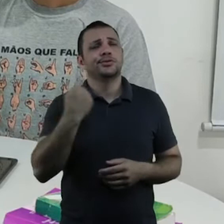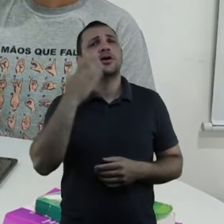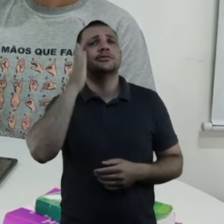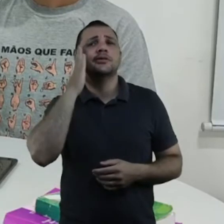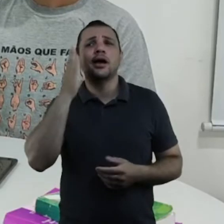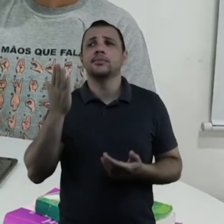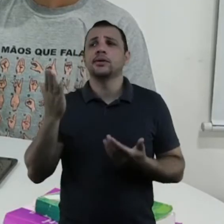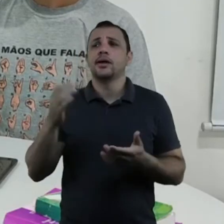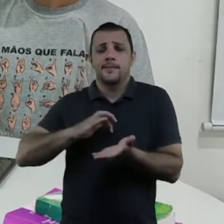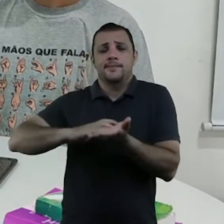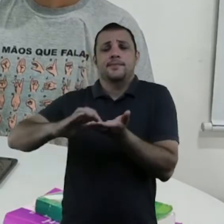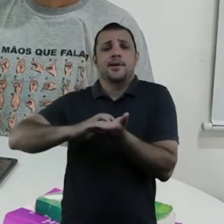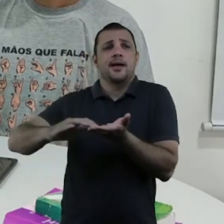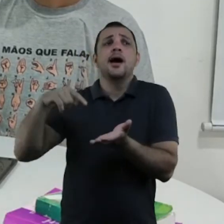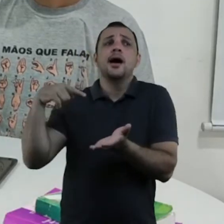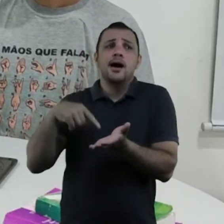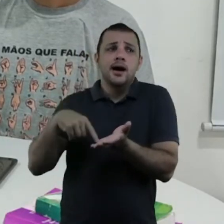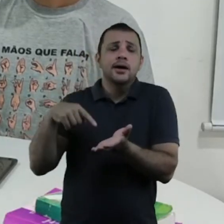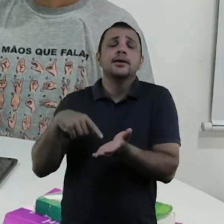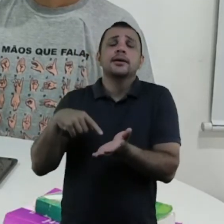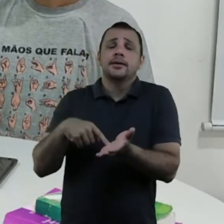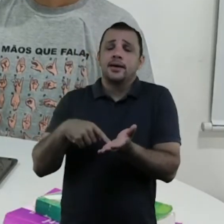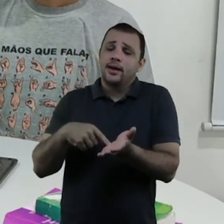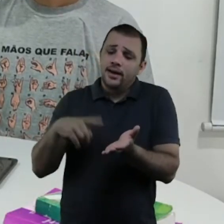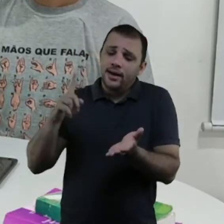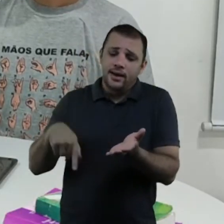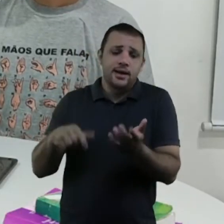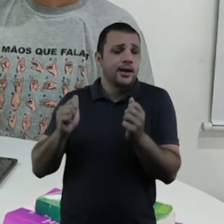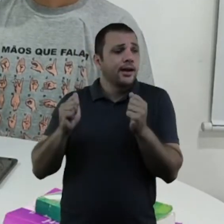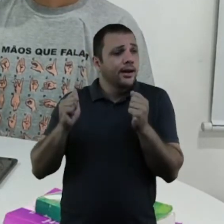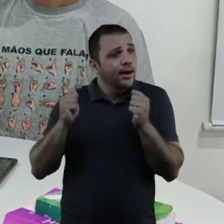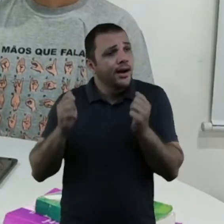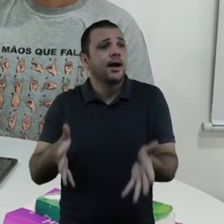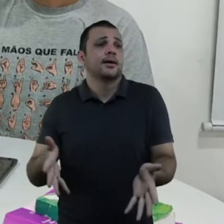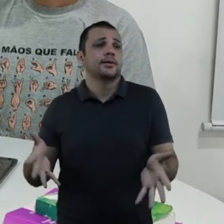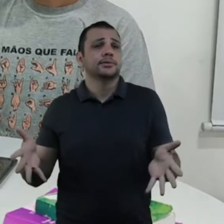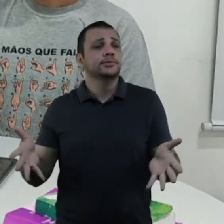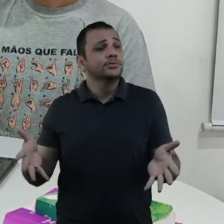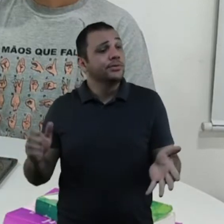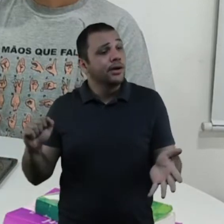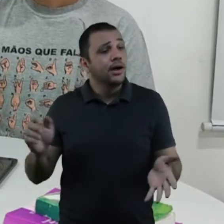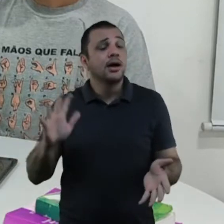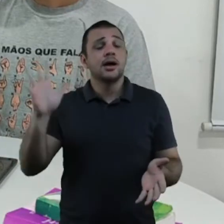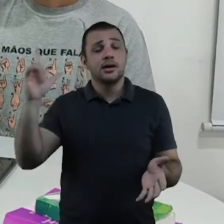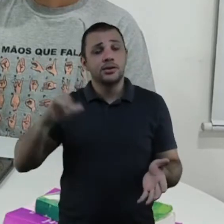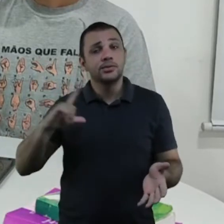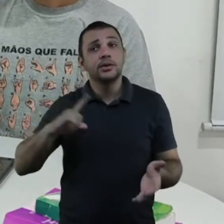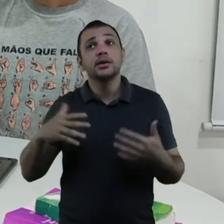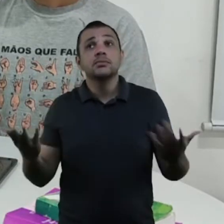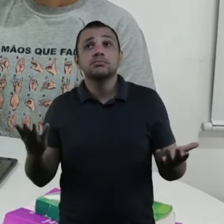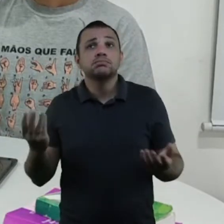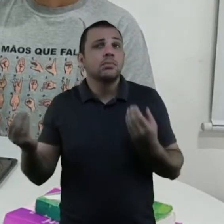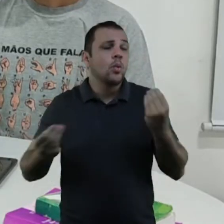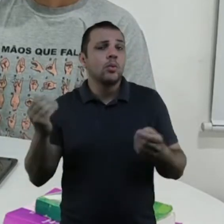muito dispendioso, né? A gente sabe que o Braille, ele demanda existe um custo para